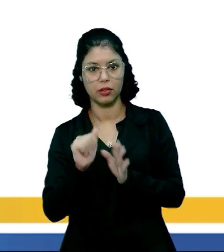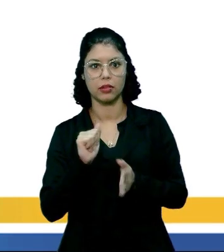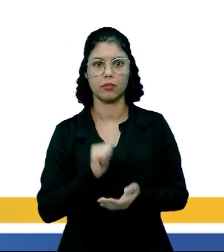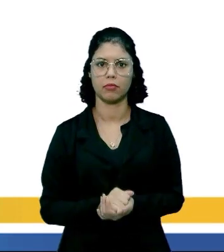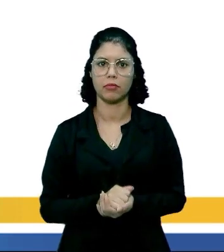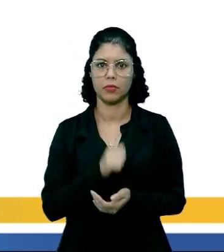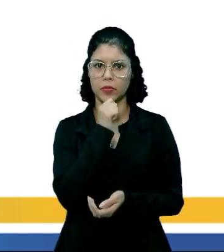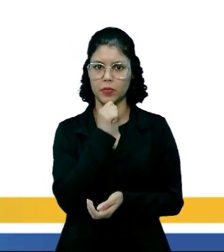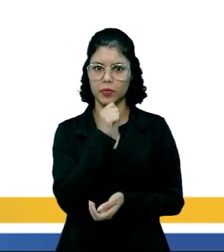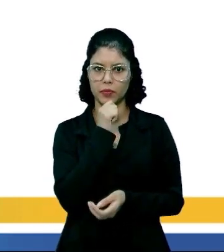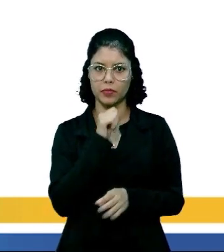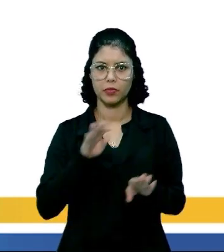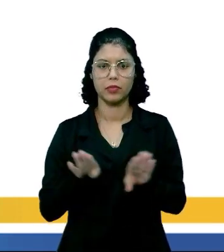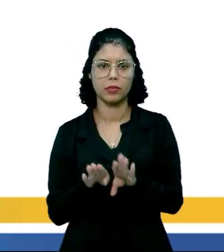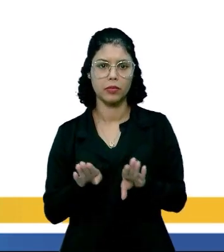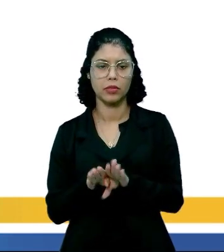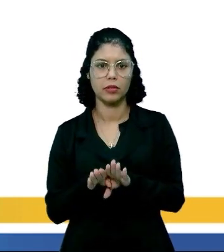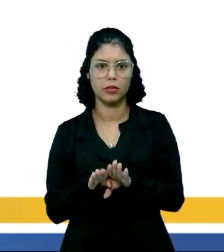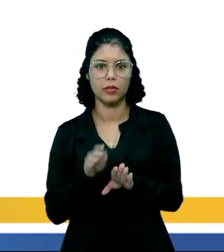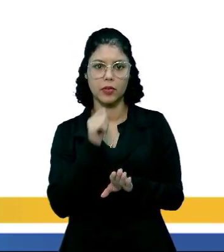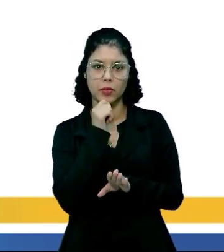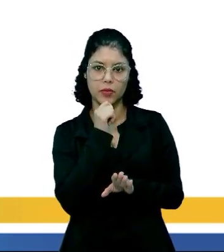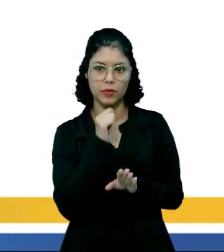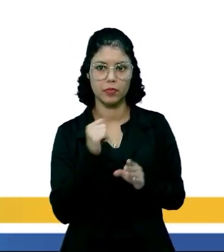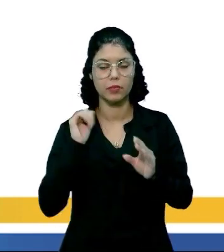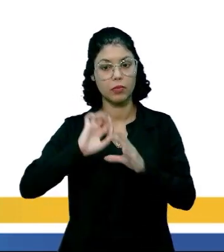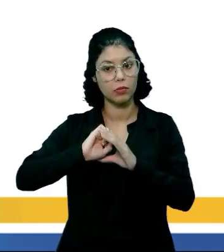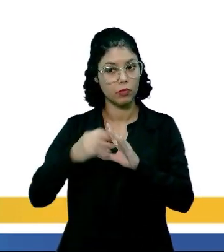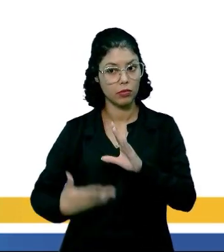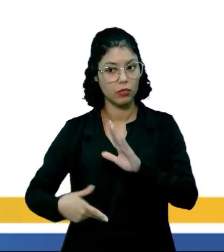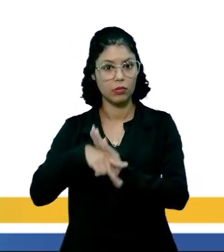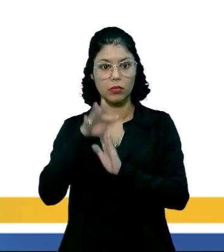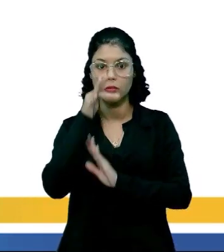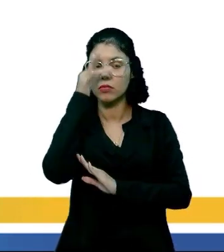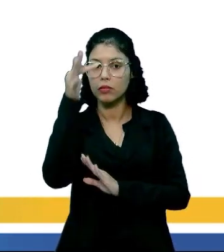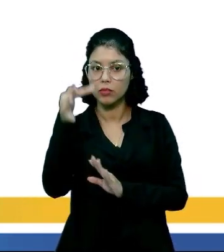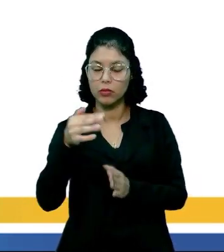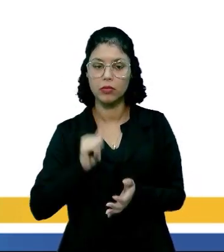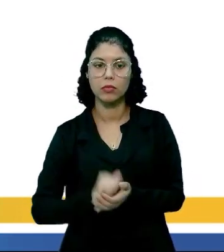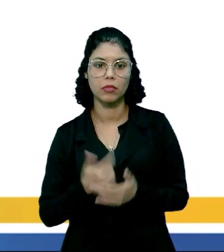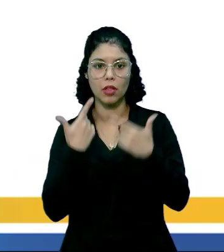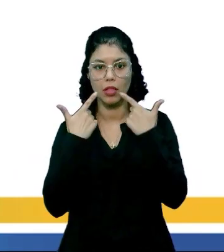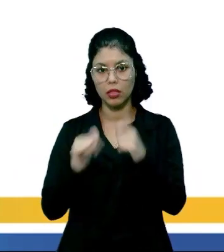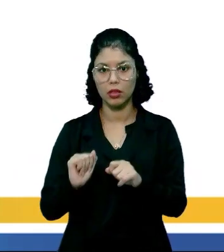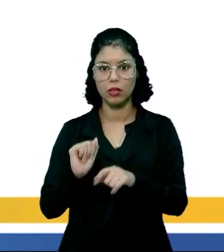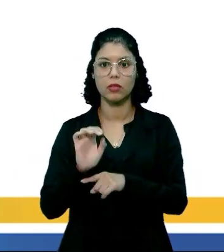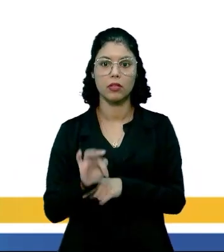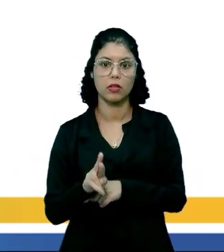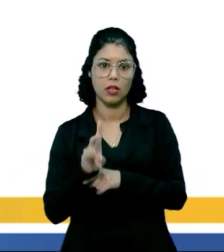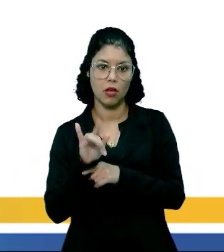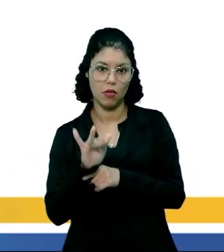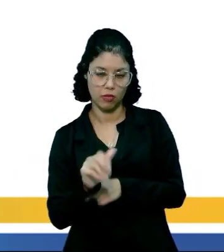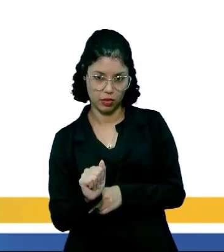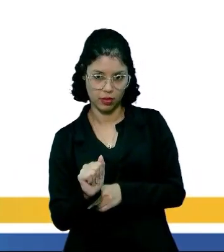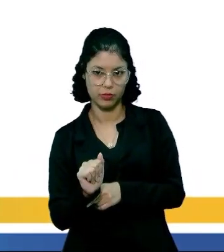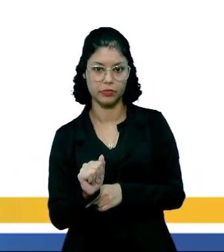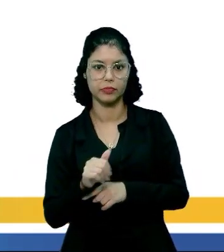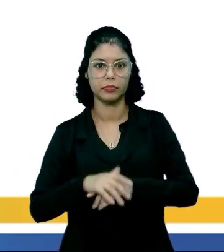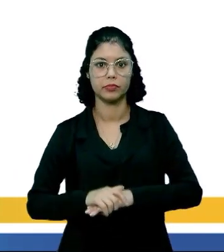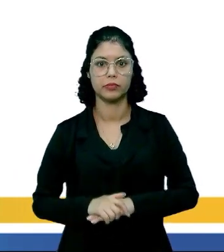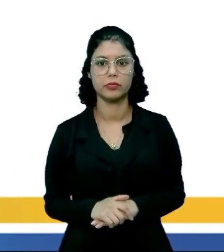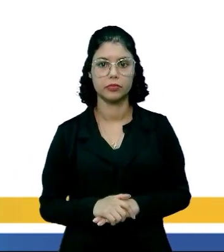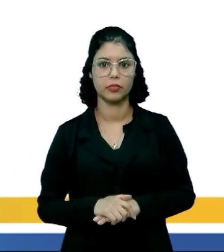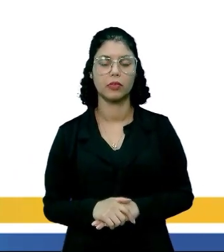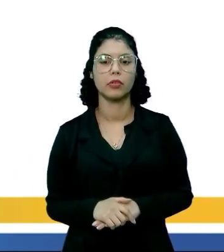sensacionalista, aderindo também a características do futurismo, que é uma corrente de estilo,